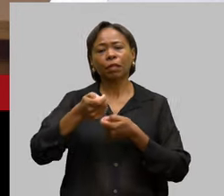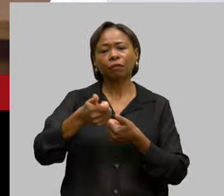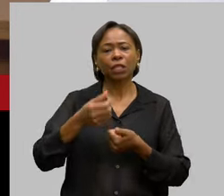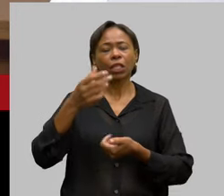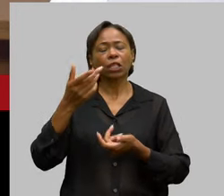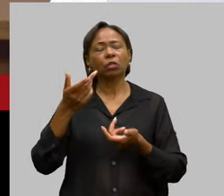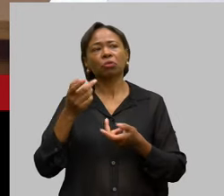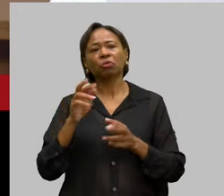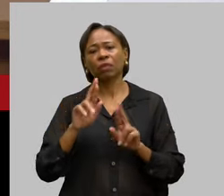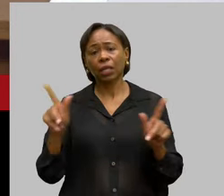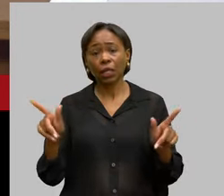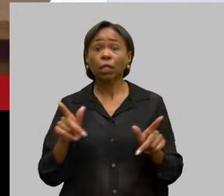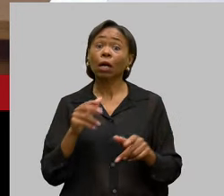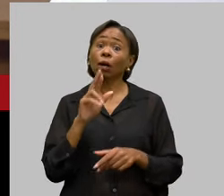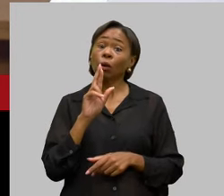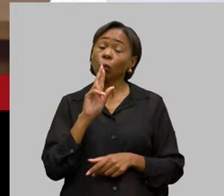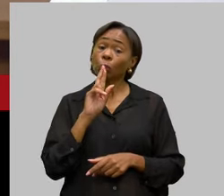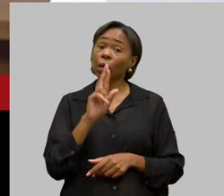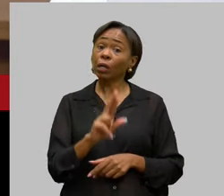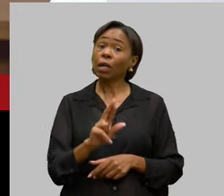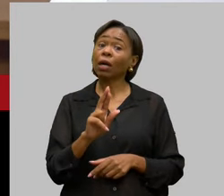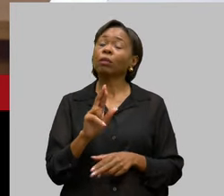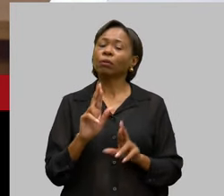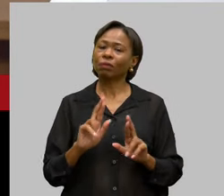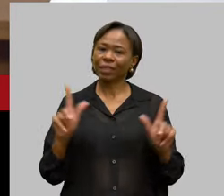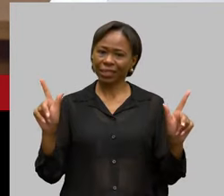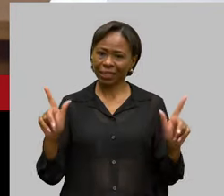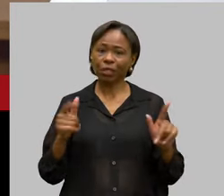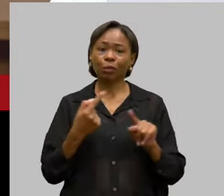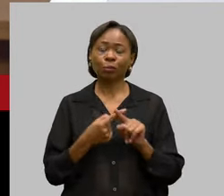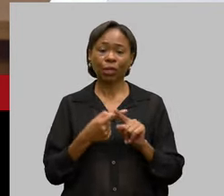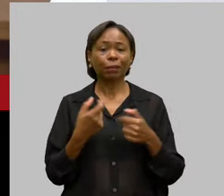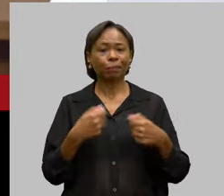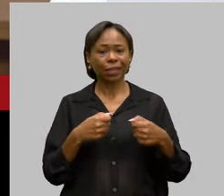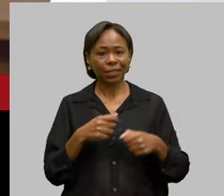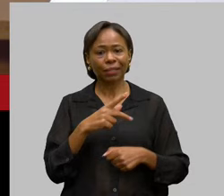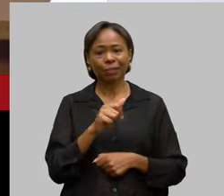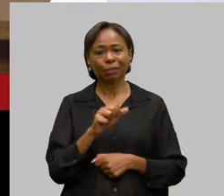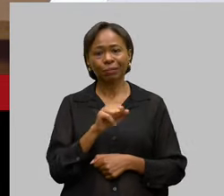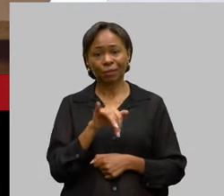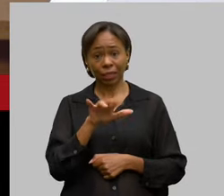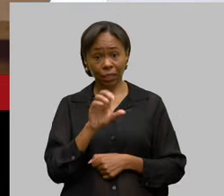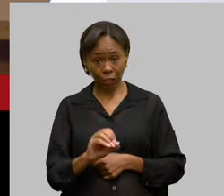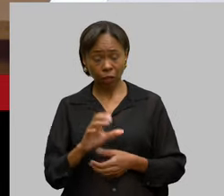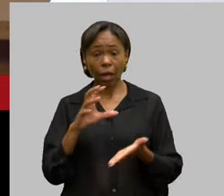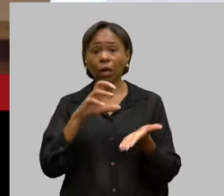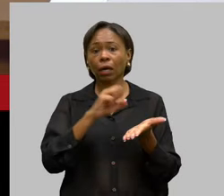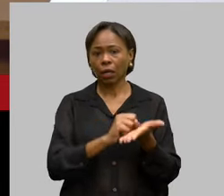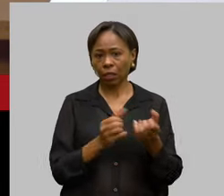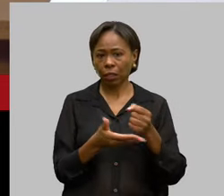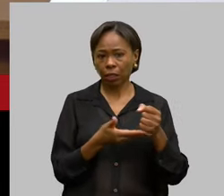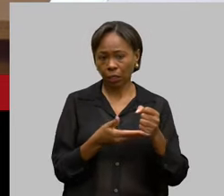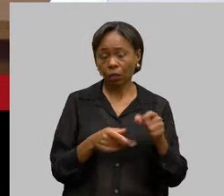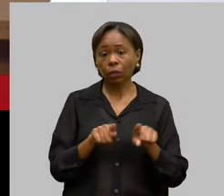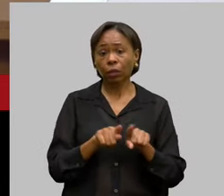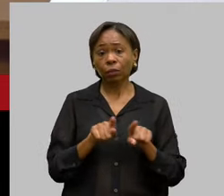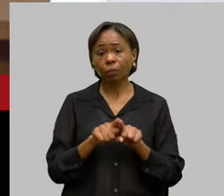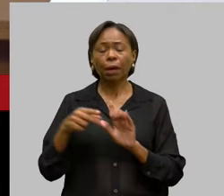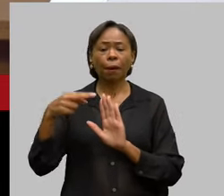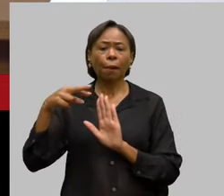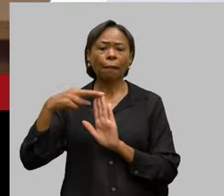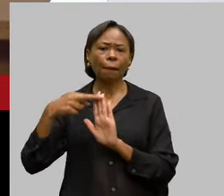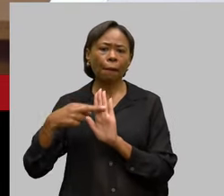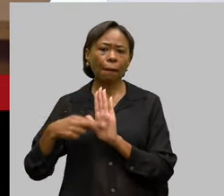diferentes né Porque existe uma sensibilidade do passivo à base cadastral as premissas da mesma forma se eu considero que as pessoas vão sobreviver x ou